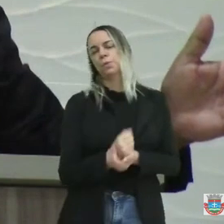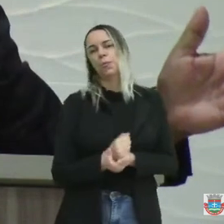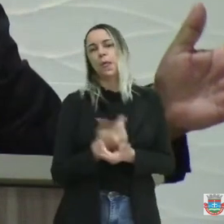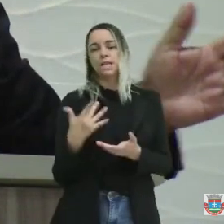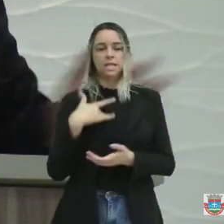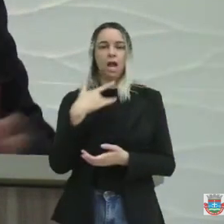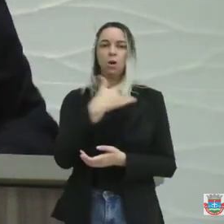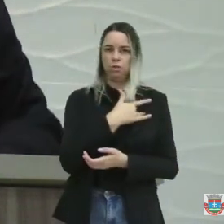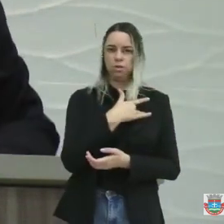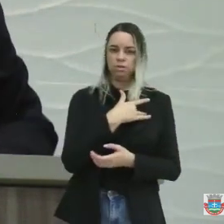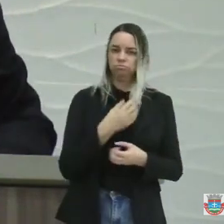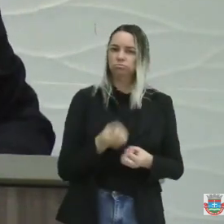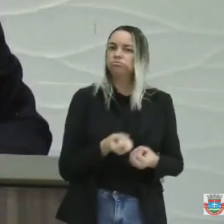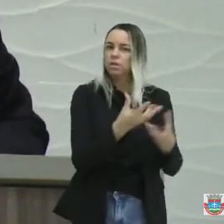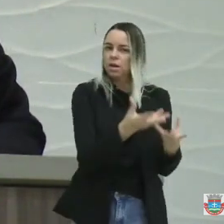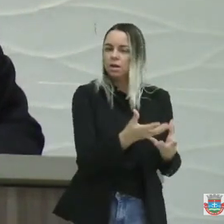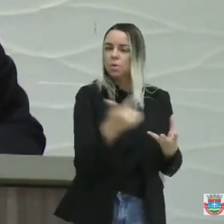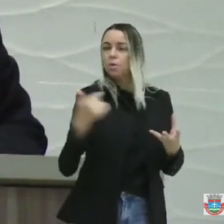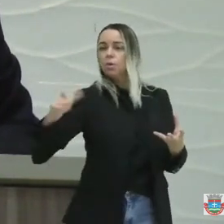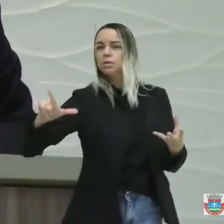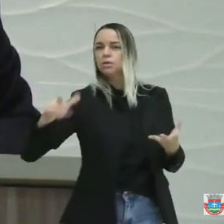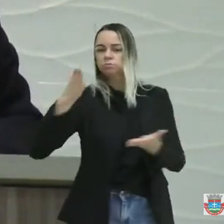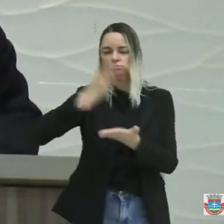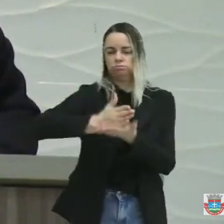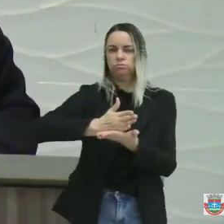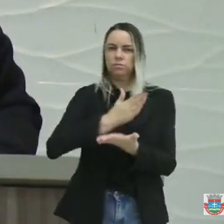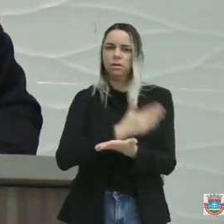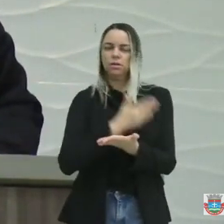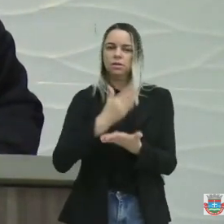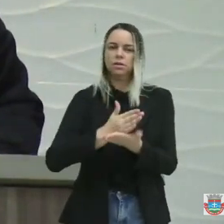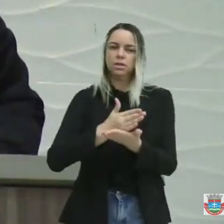saúde. E a outra metade para infraestrutura.